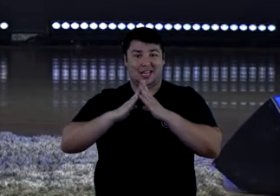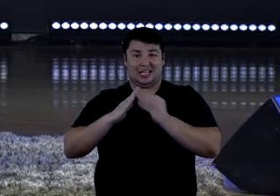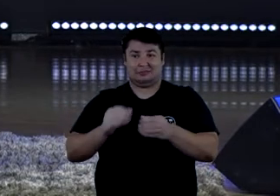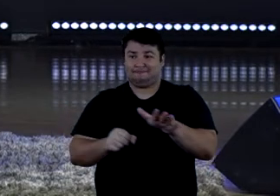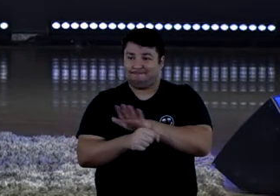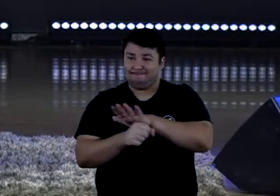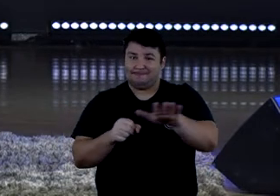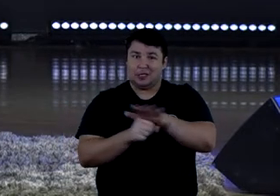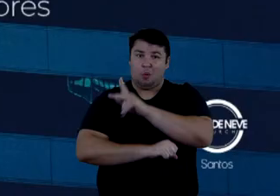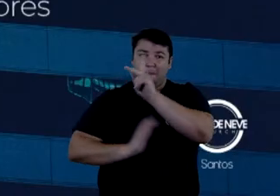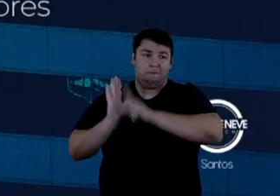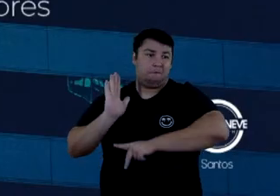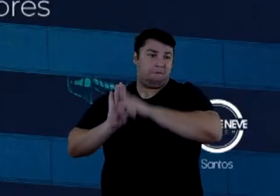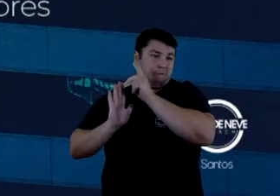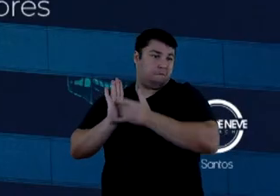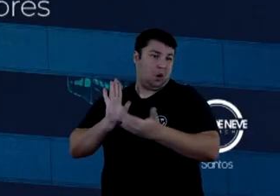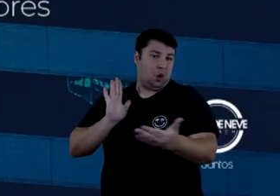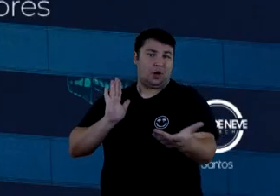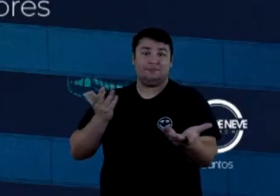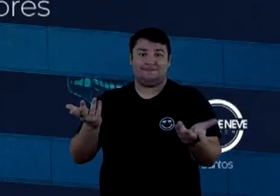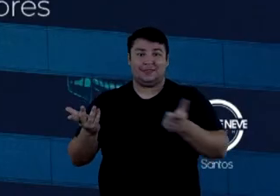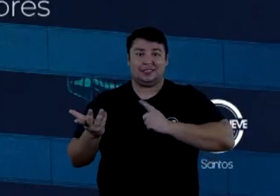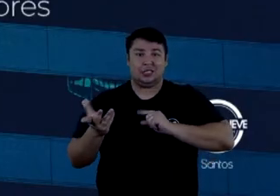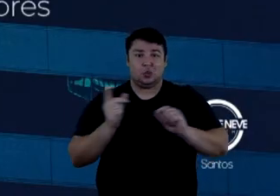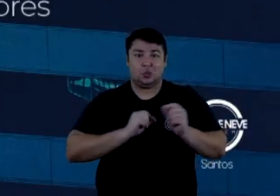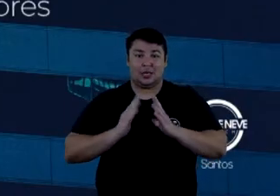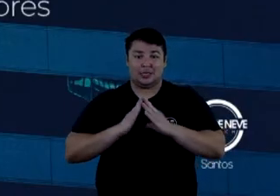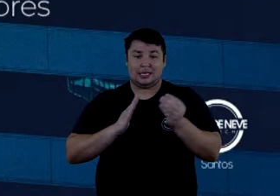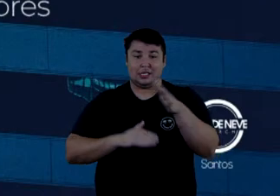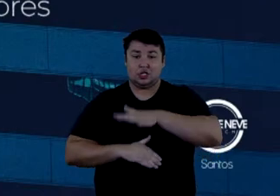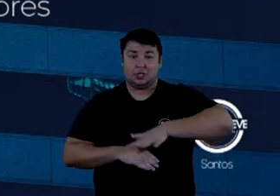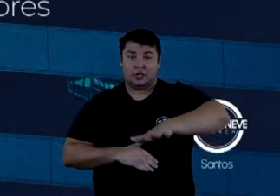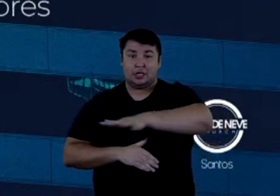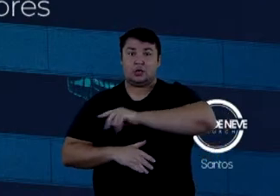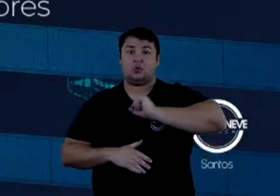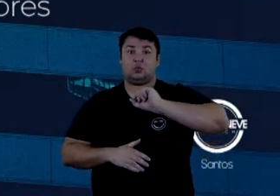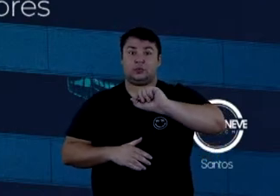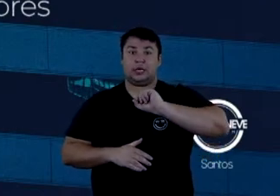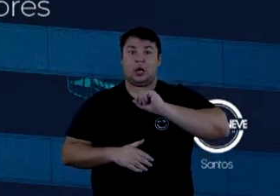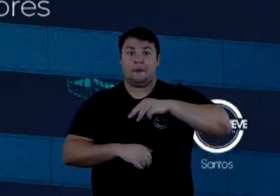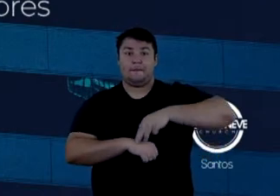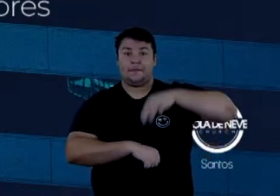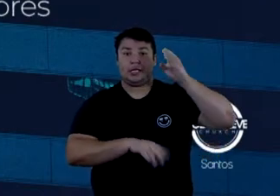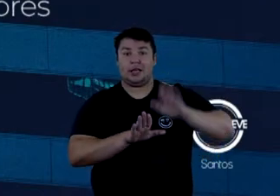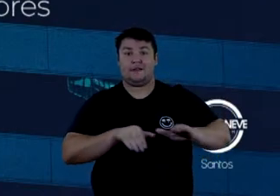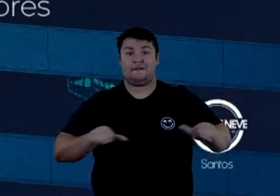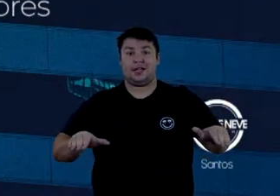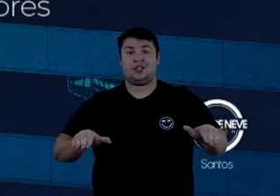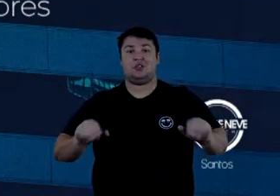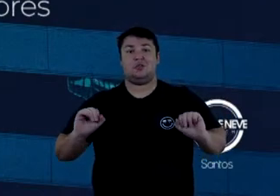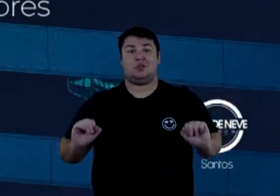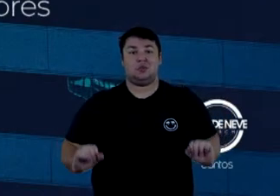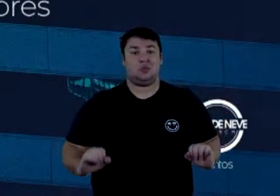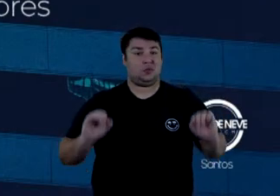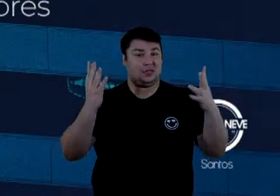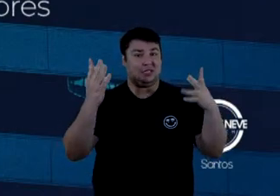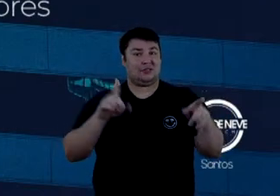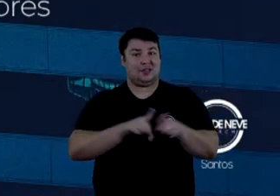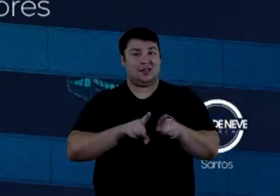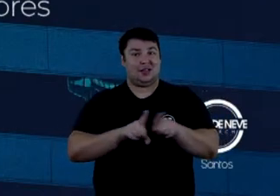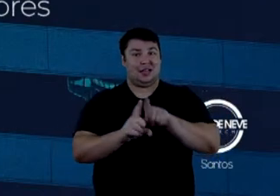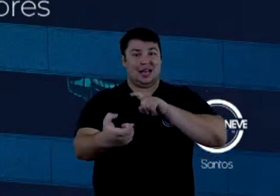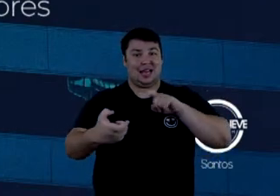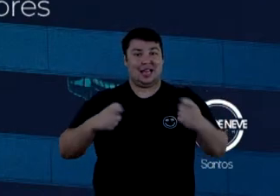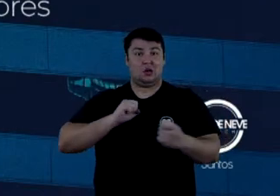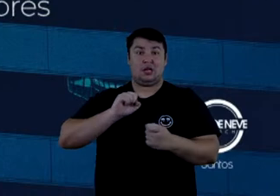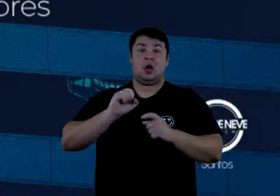cheia de programação, nós vamos ter aqui no Templo 1 da igreja, com o Ministério Infantil funcionando à disposição, a reunião